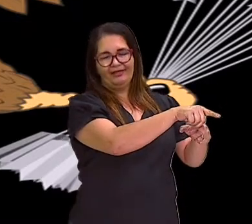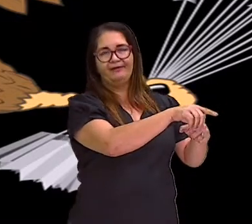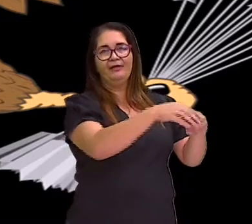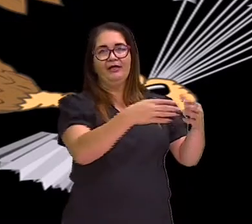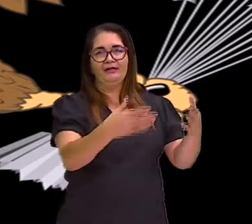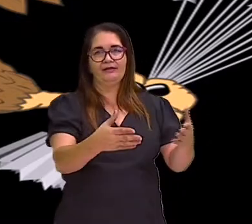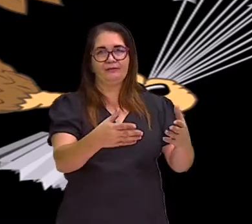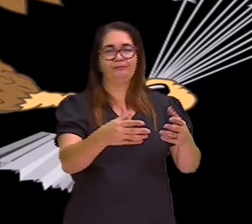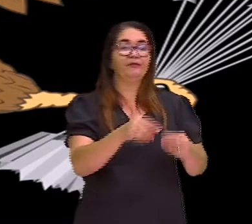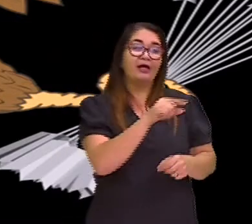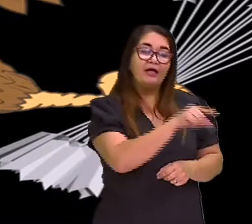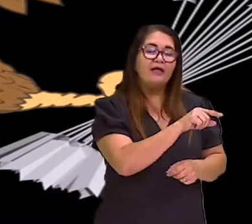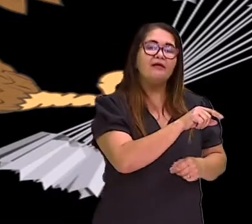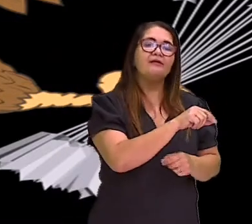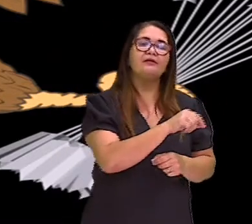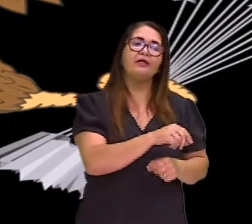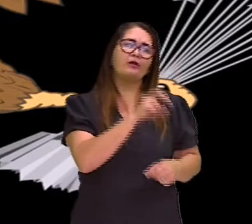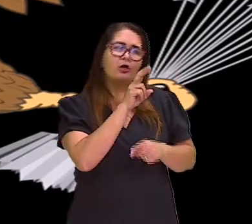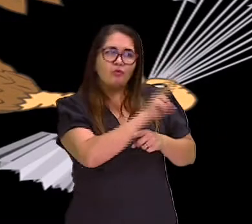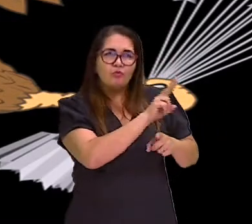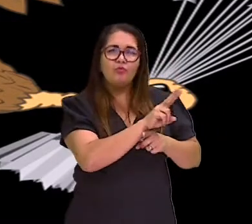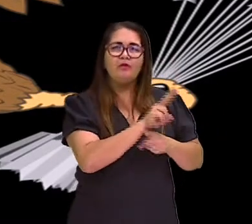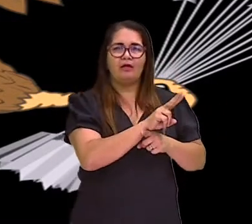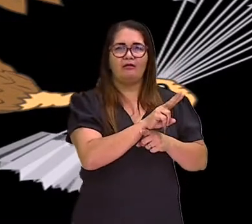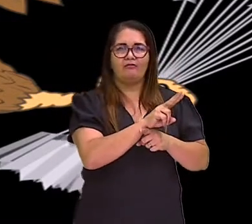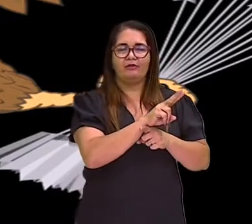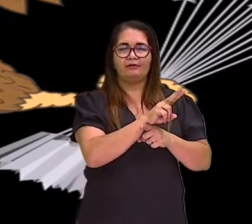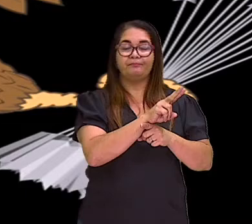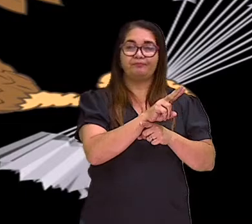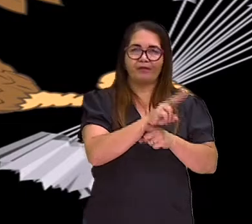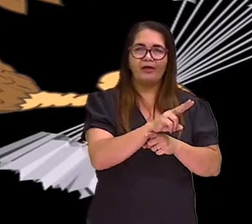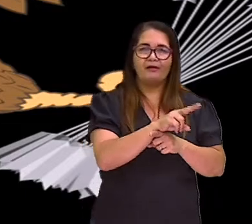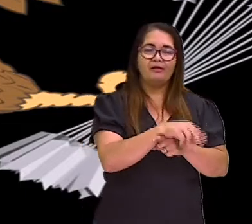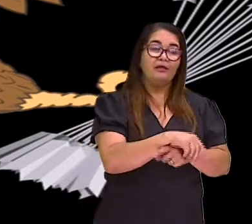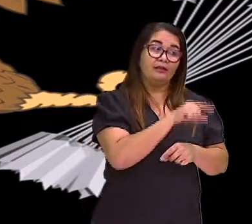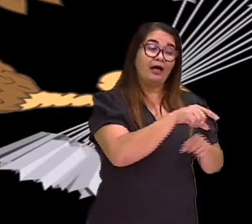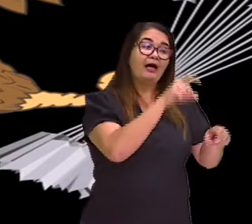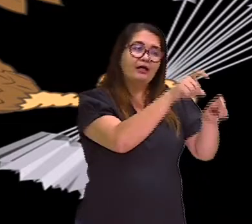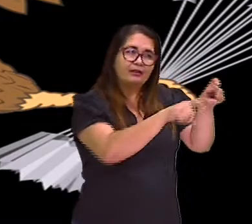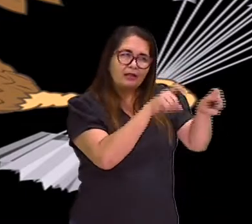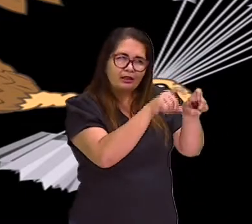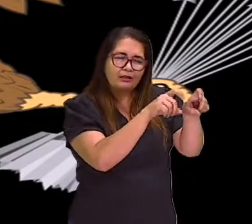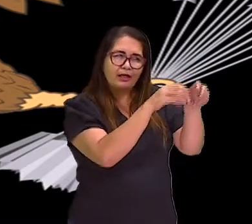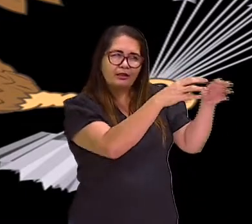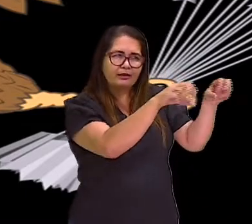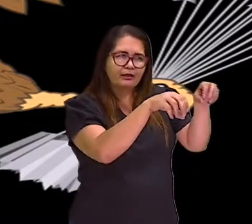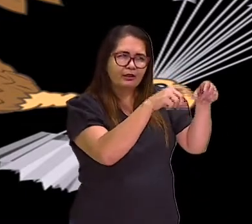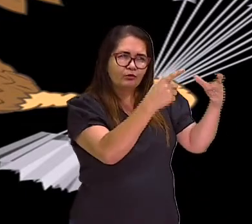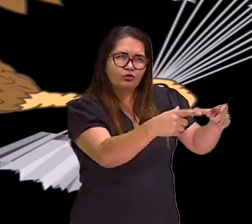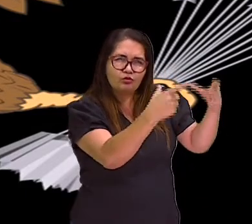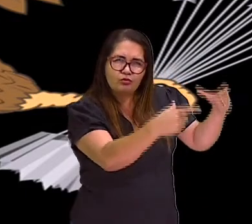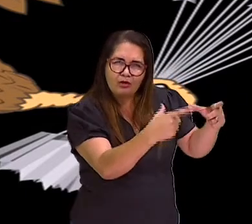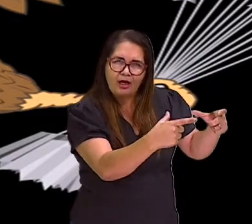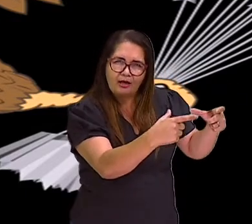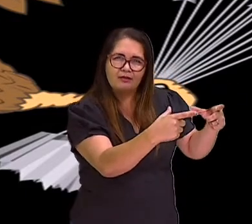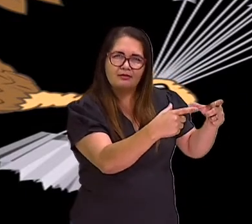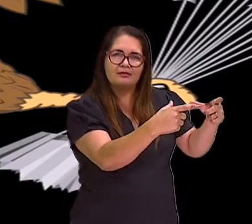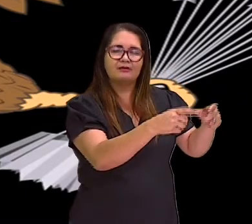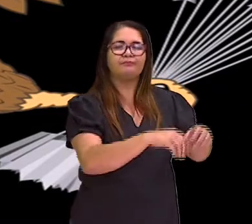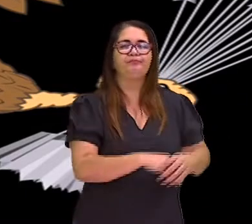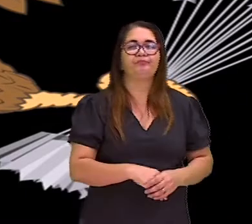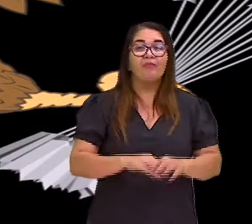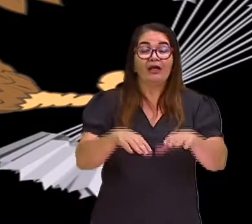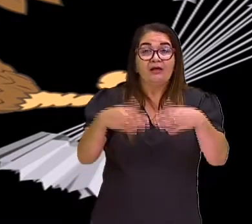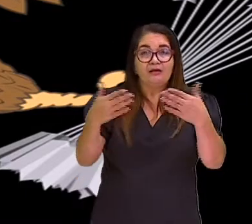tal função. Vimos nessa aula que a região que atualmente compõe os Estados Unidos